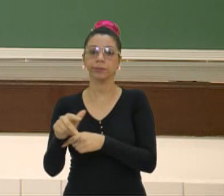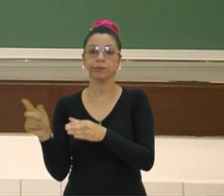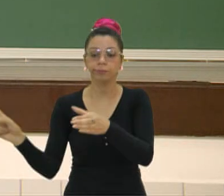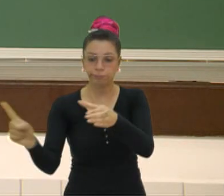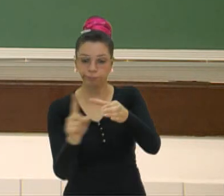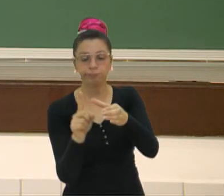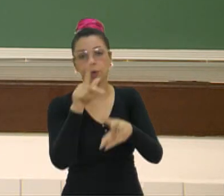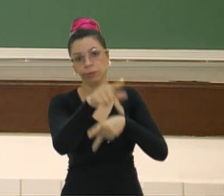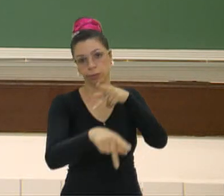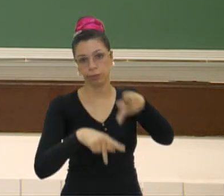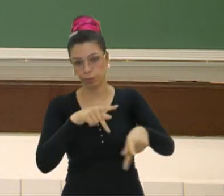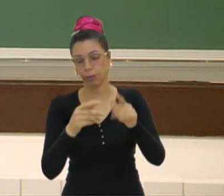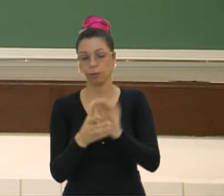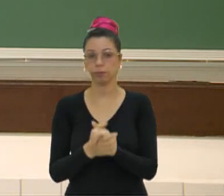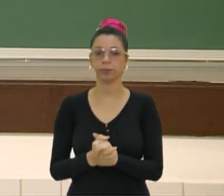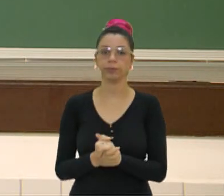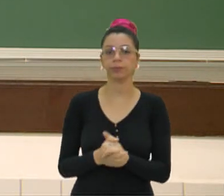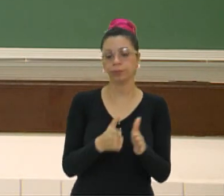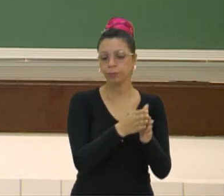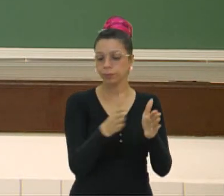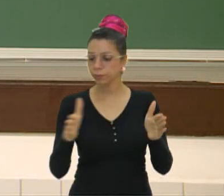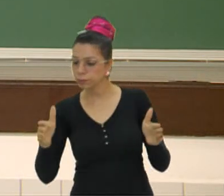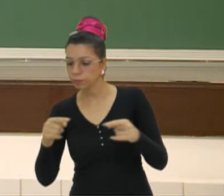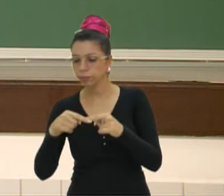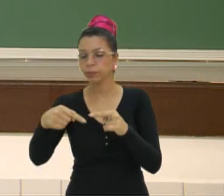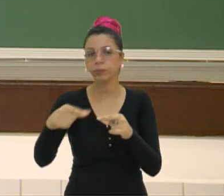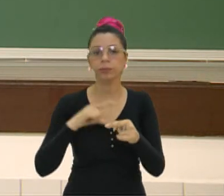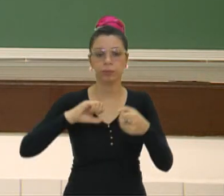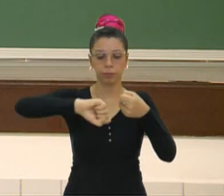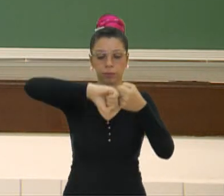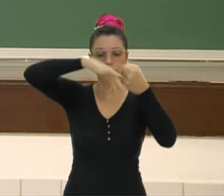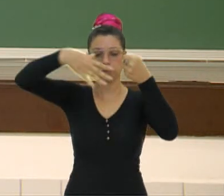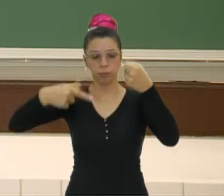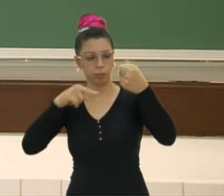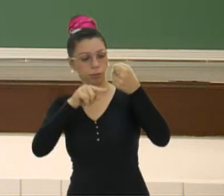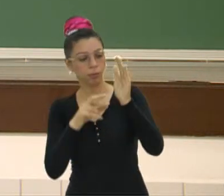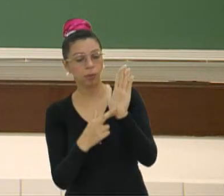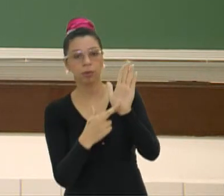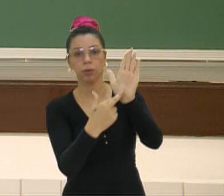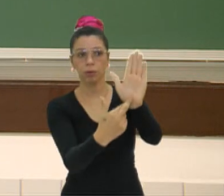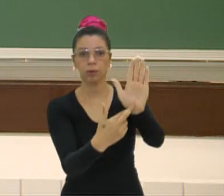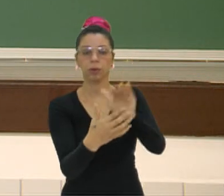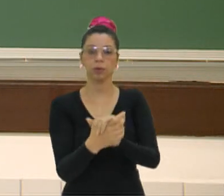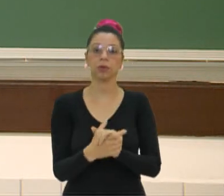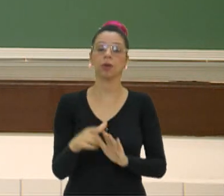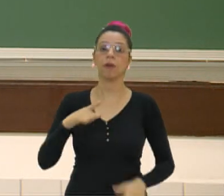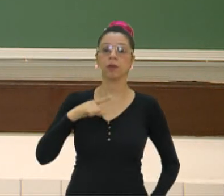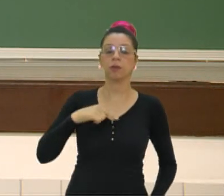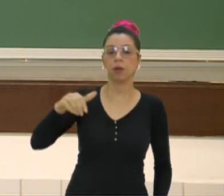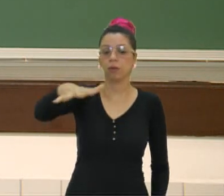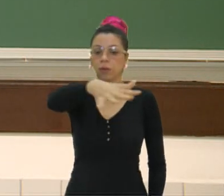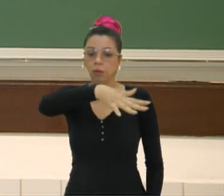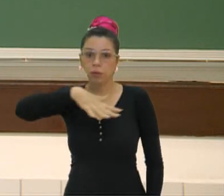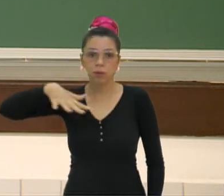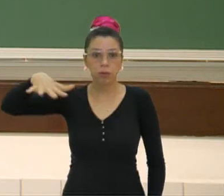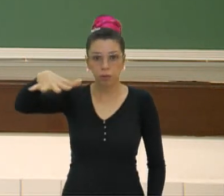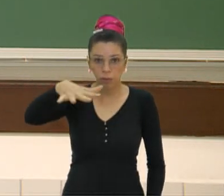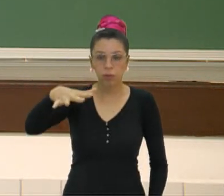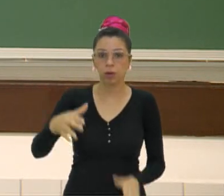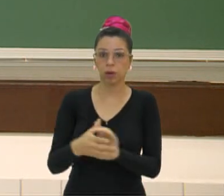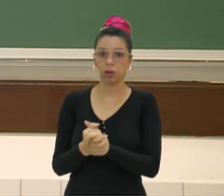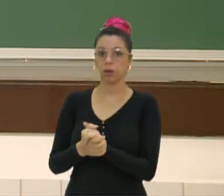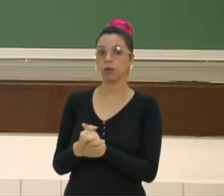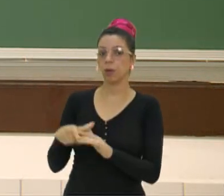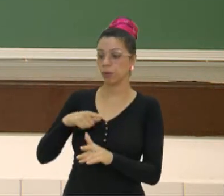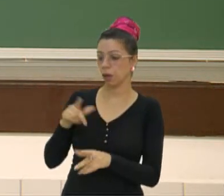a complexificação das sociedades, nós passamos a ter a democracia representativa. Você tem uma instância entre o povo